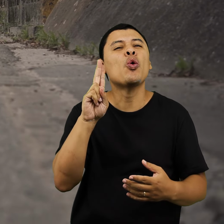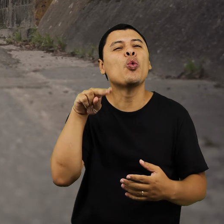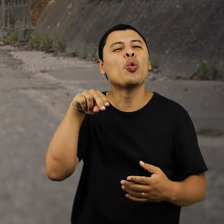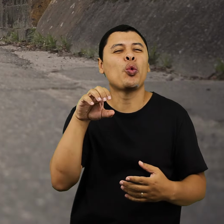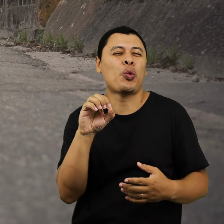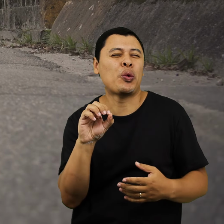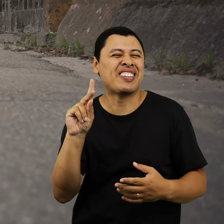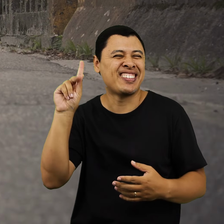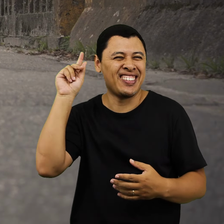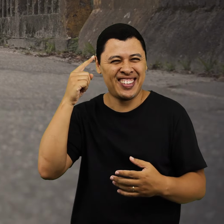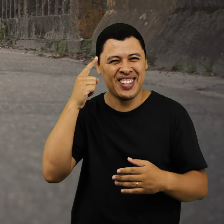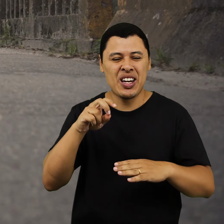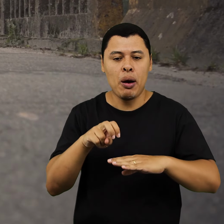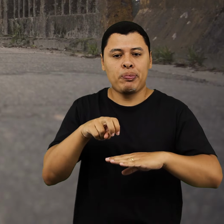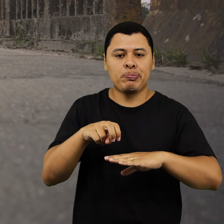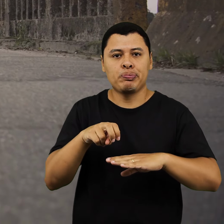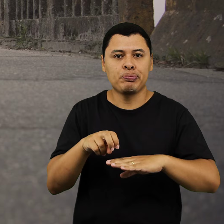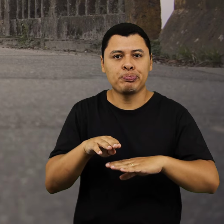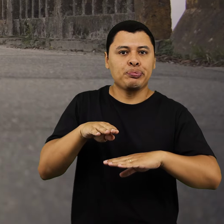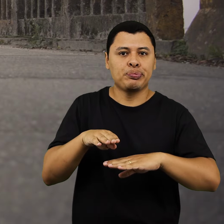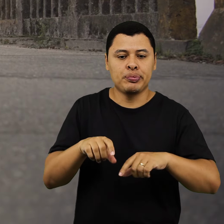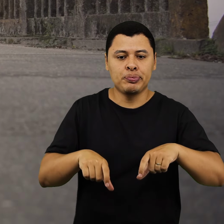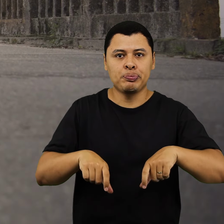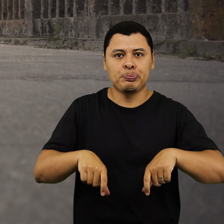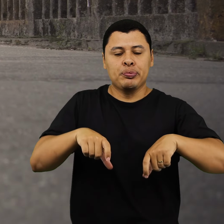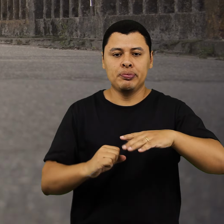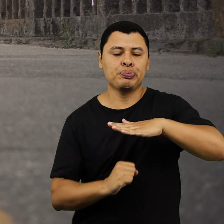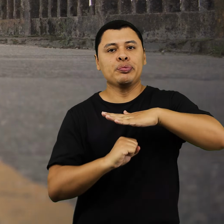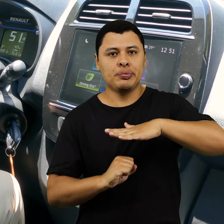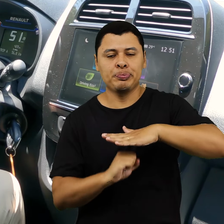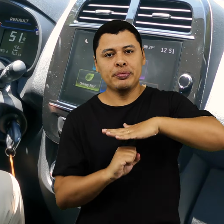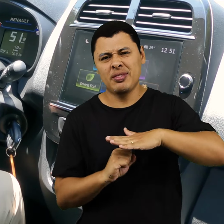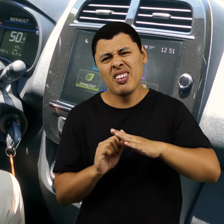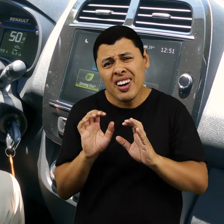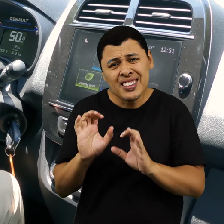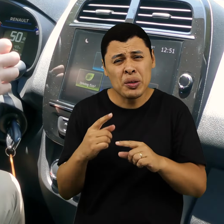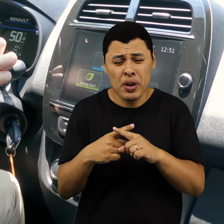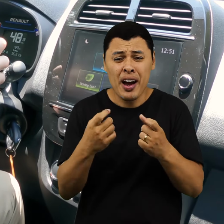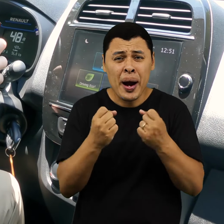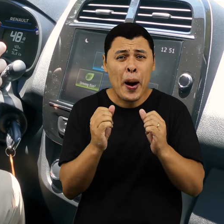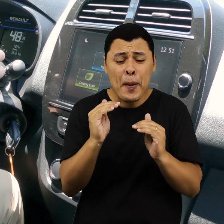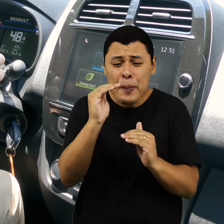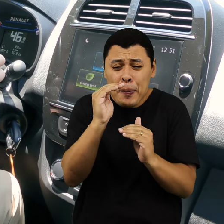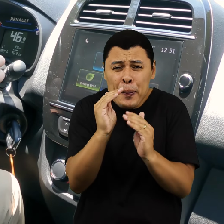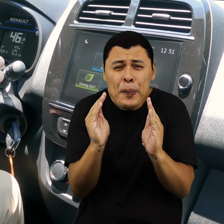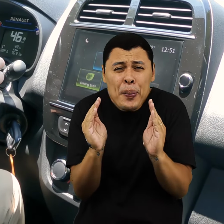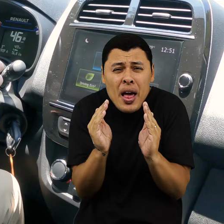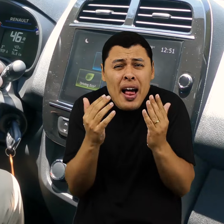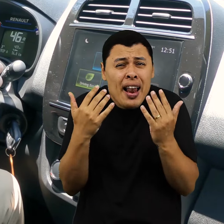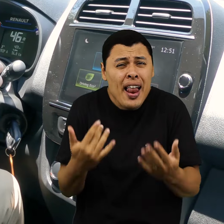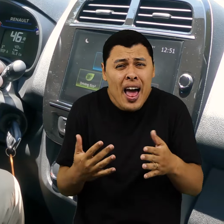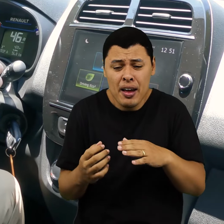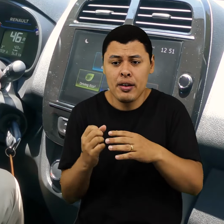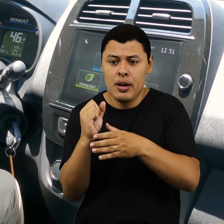botinha, lembra disso? É o carro que pulava um pouco, né? Isso não tem como evitar, porque é física pura, né? Um carro muito pequeno e leve, a